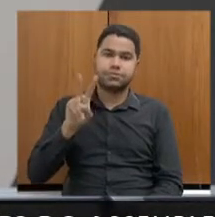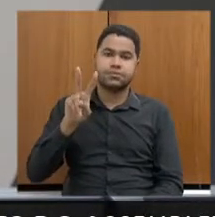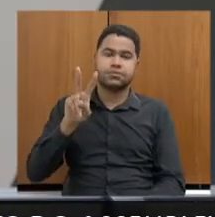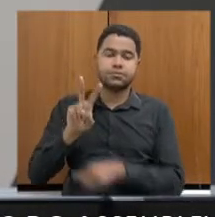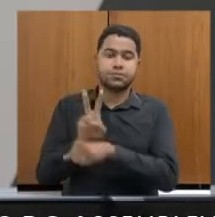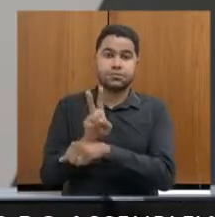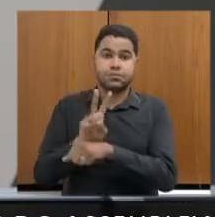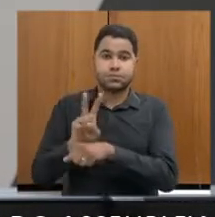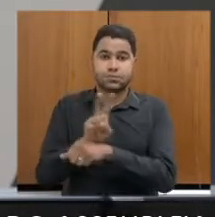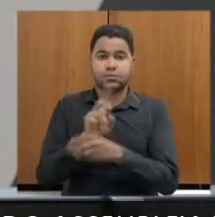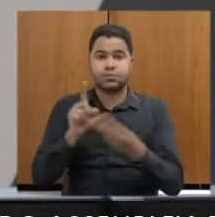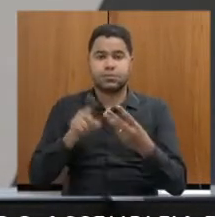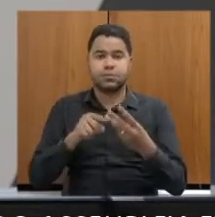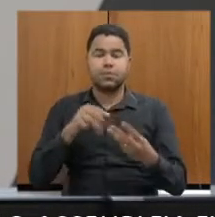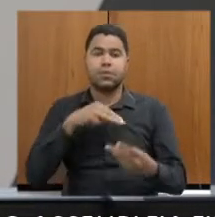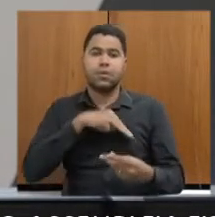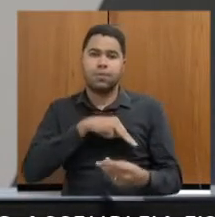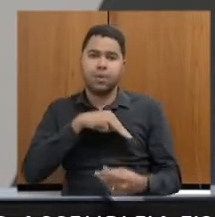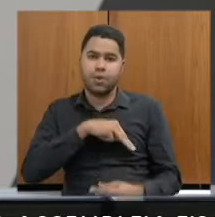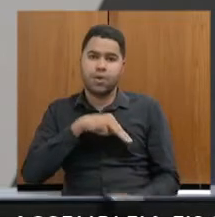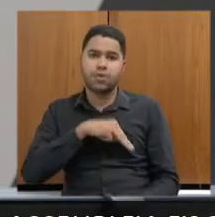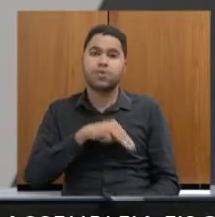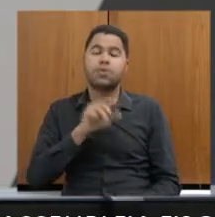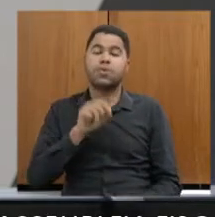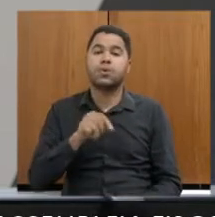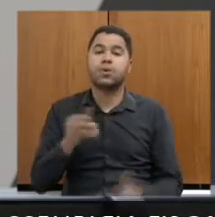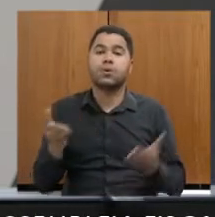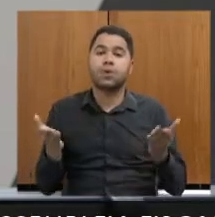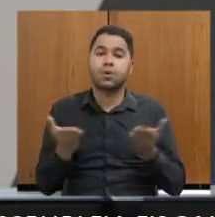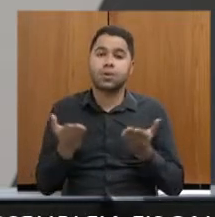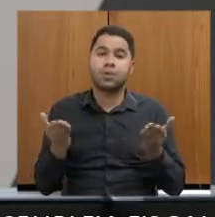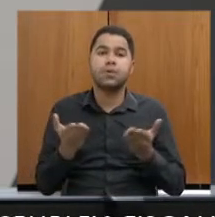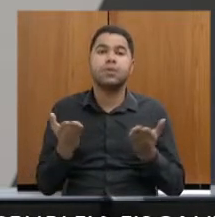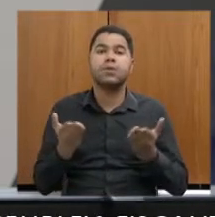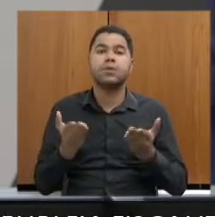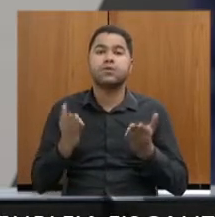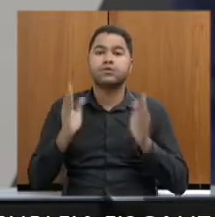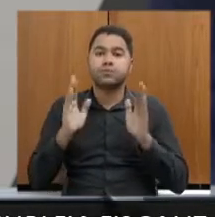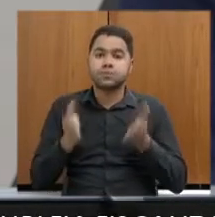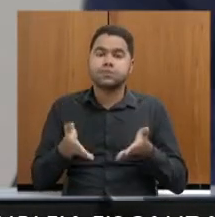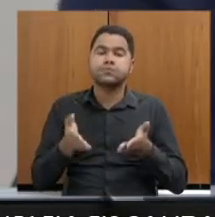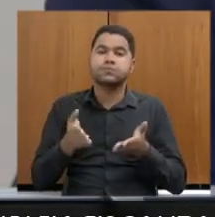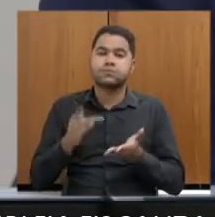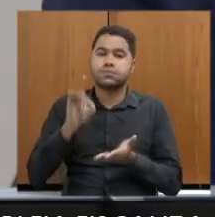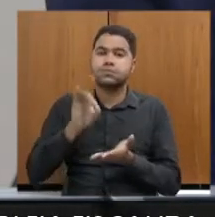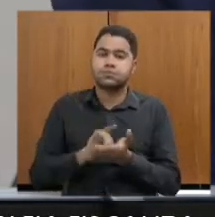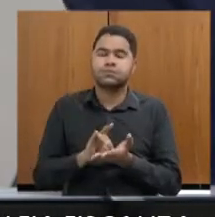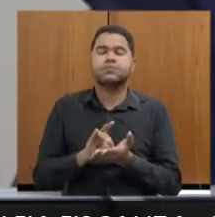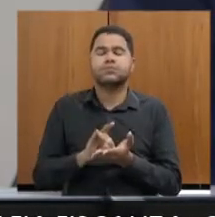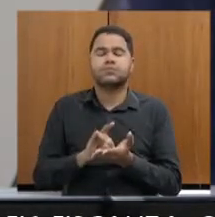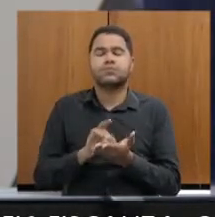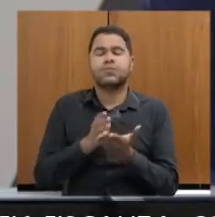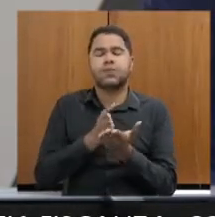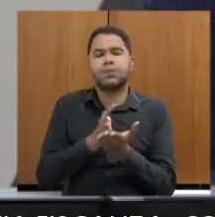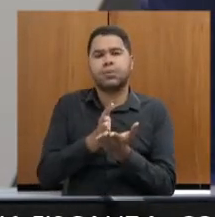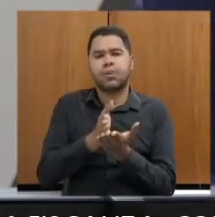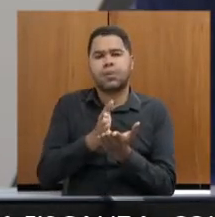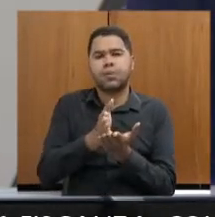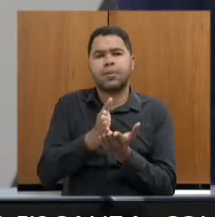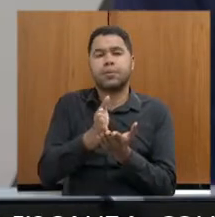né dalécio Sul que foi agora vai já está efetivamente instalado